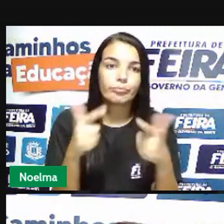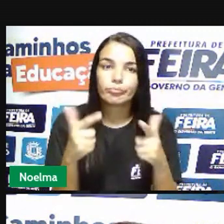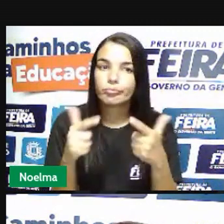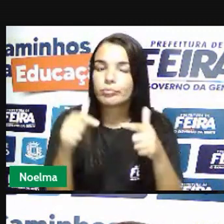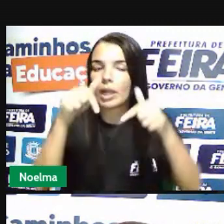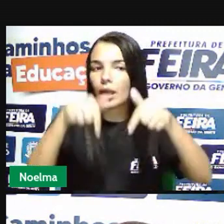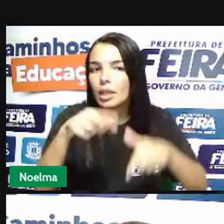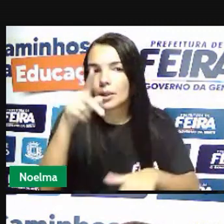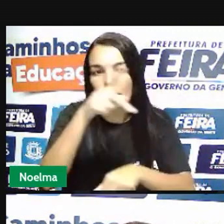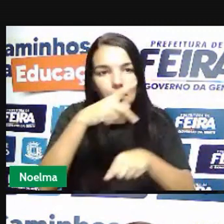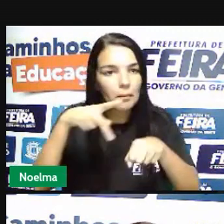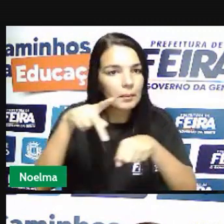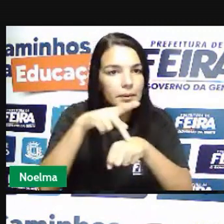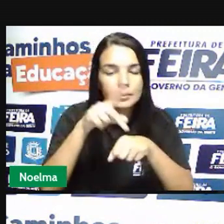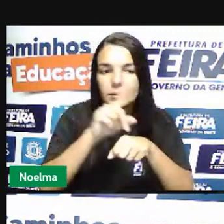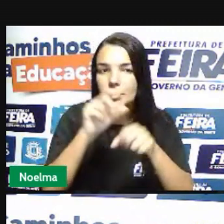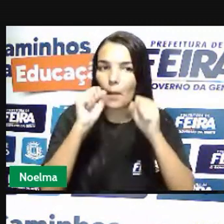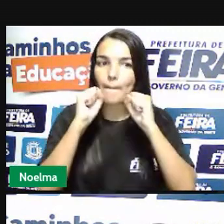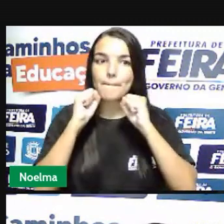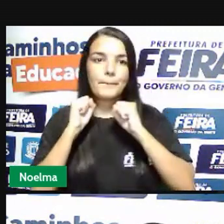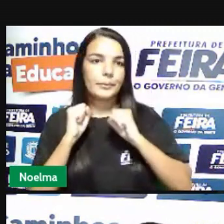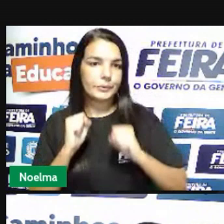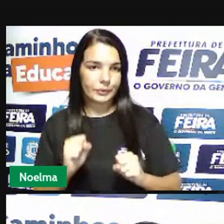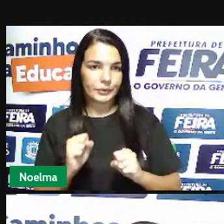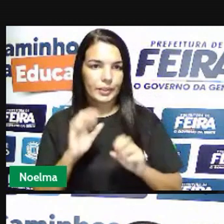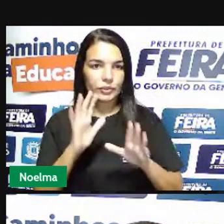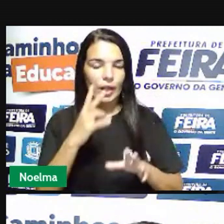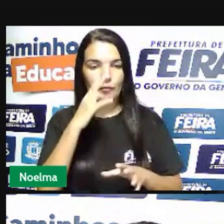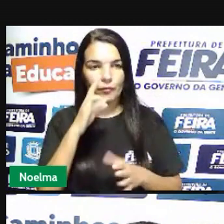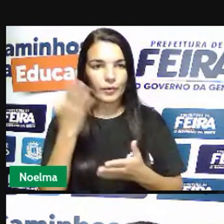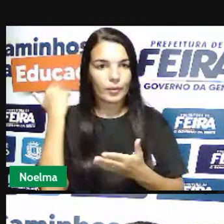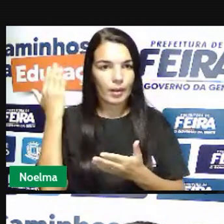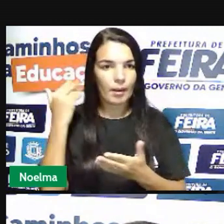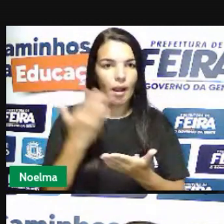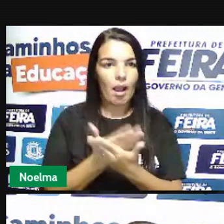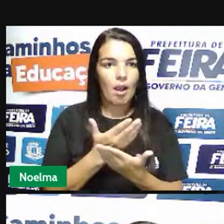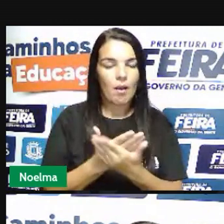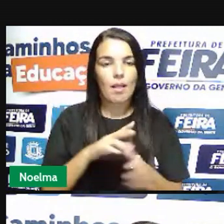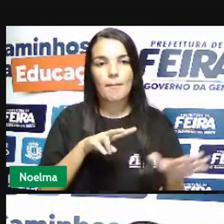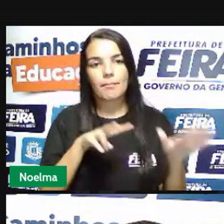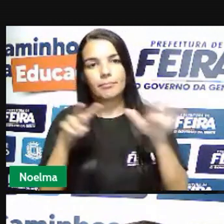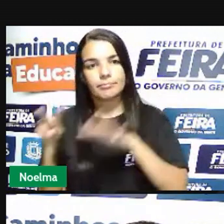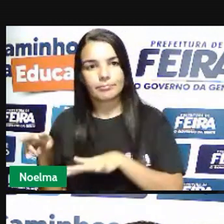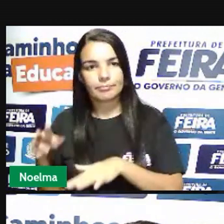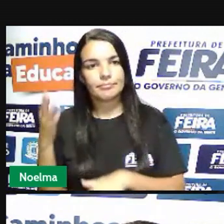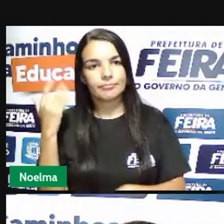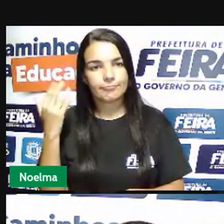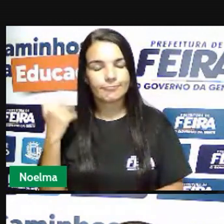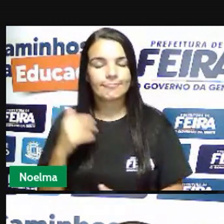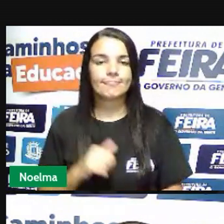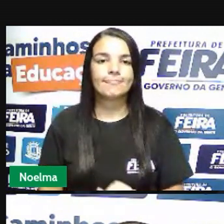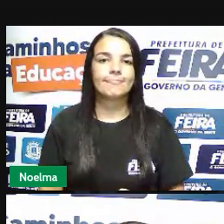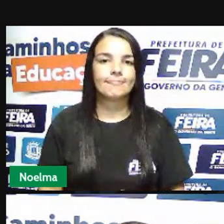tecido, né? A gente já vê já com a Alvará, que surgiu lá em Minas Gerais, né? Que dirá outras